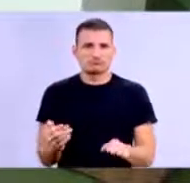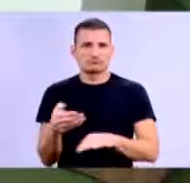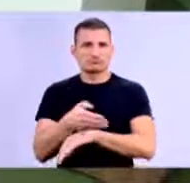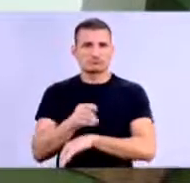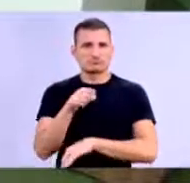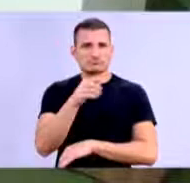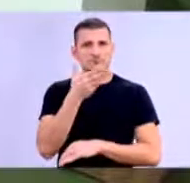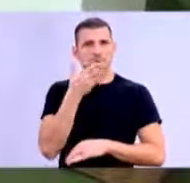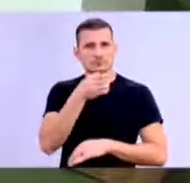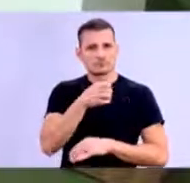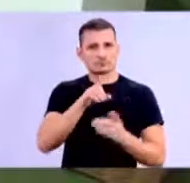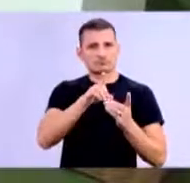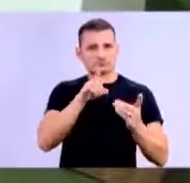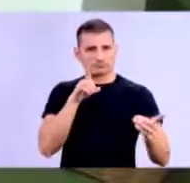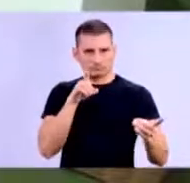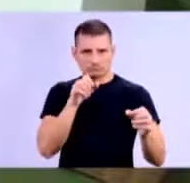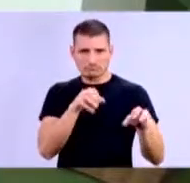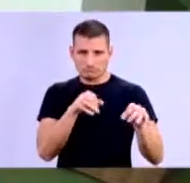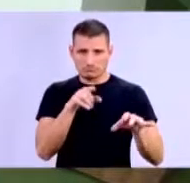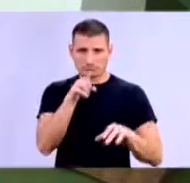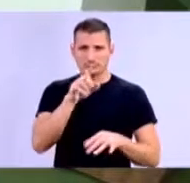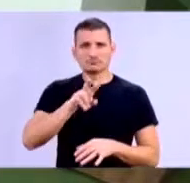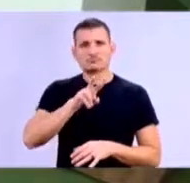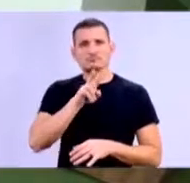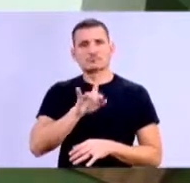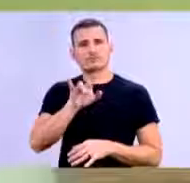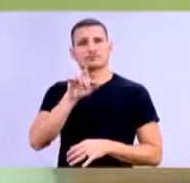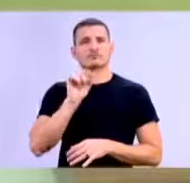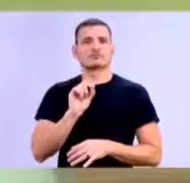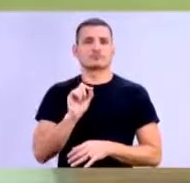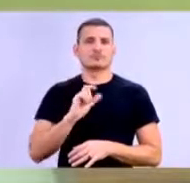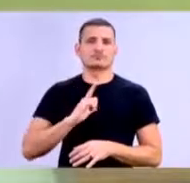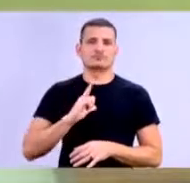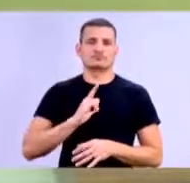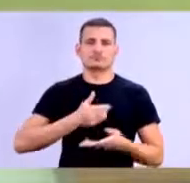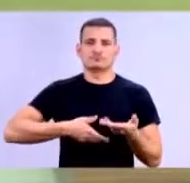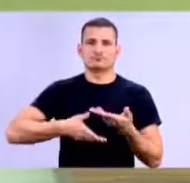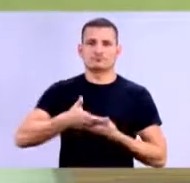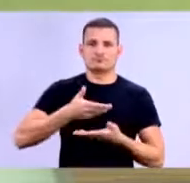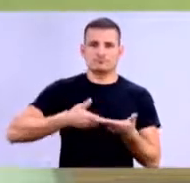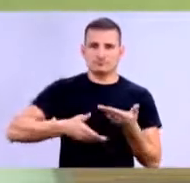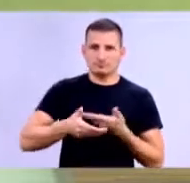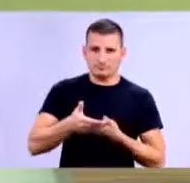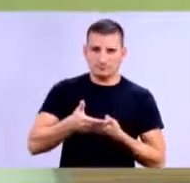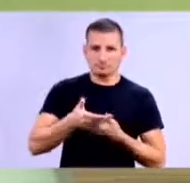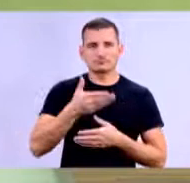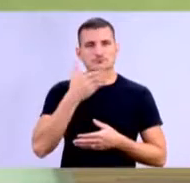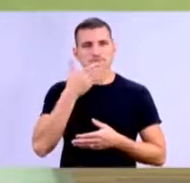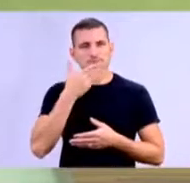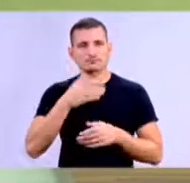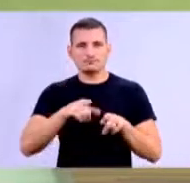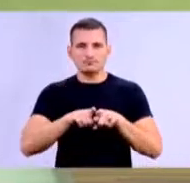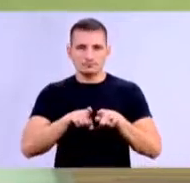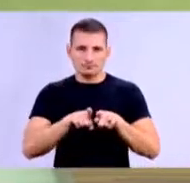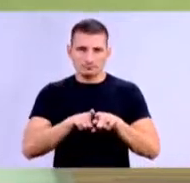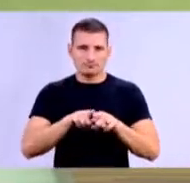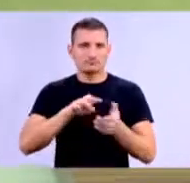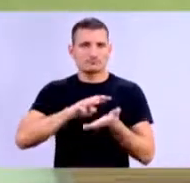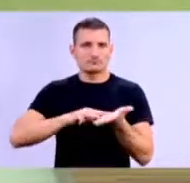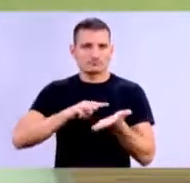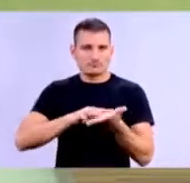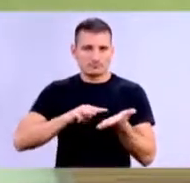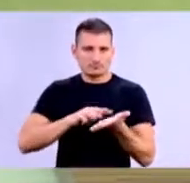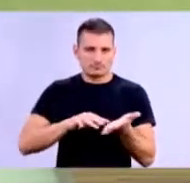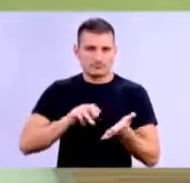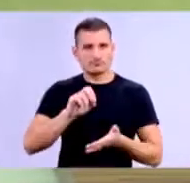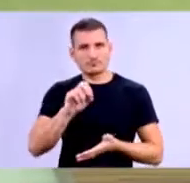nesse tipo de modalidade, você vai ter um tipo de interatividade e um tipo de metodologia